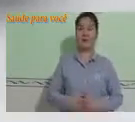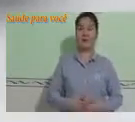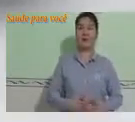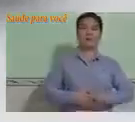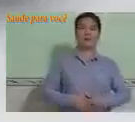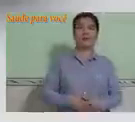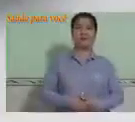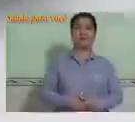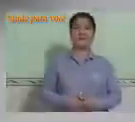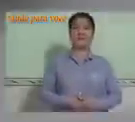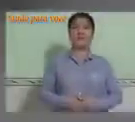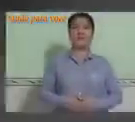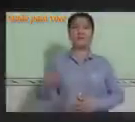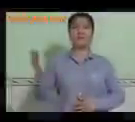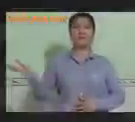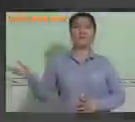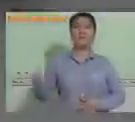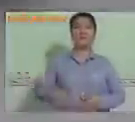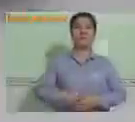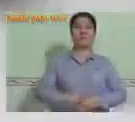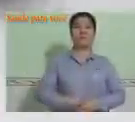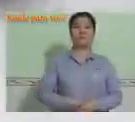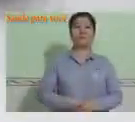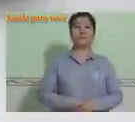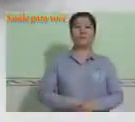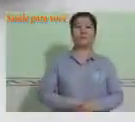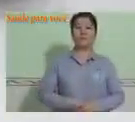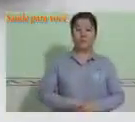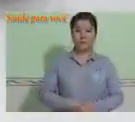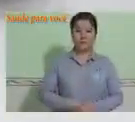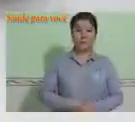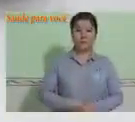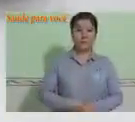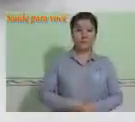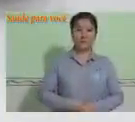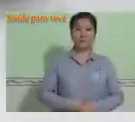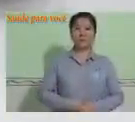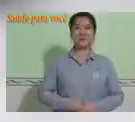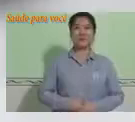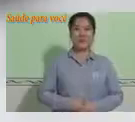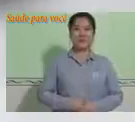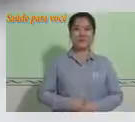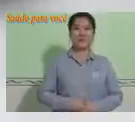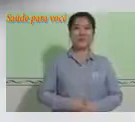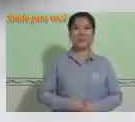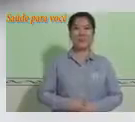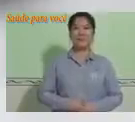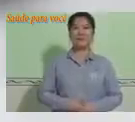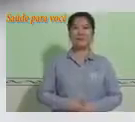Alguns sintomas que podem indicar níveis de testosterona baixos incluem 2. Pouco interesse